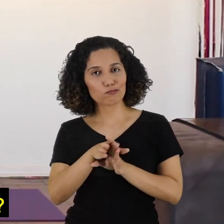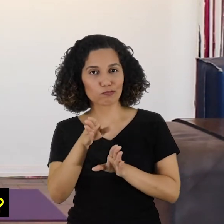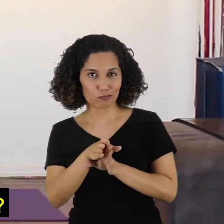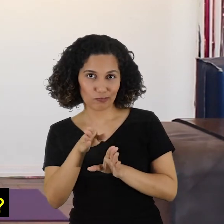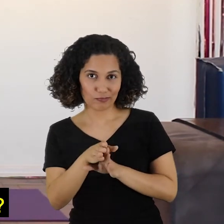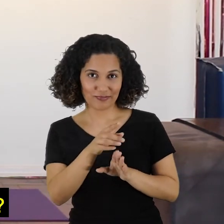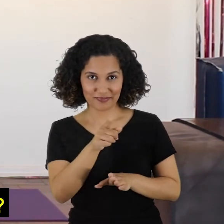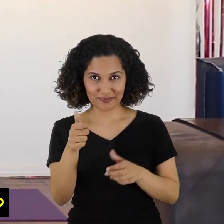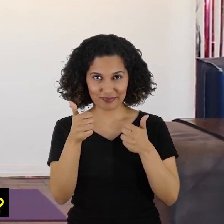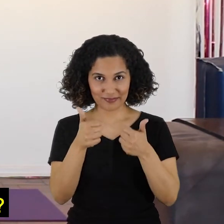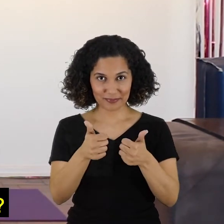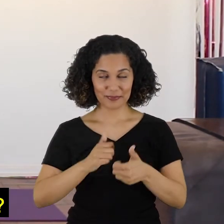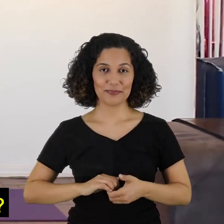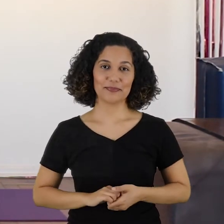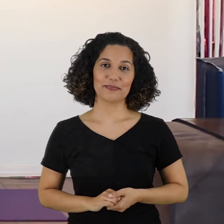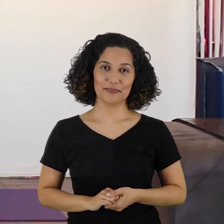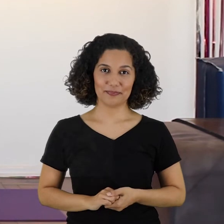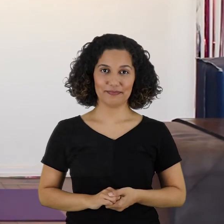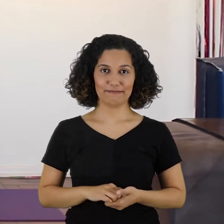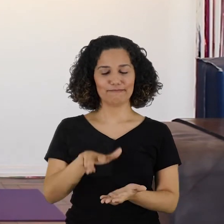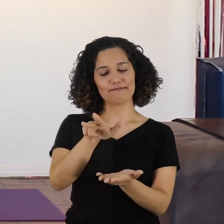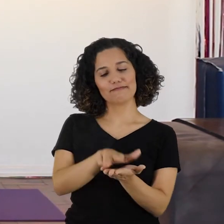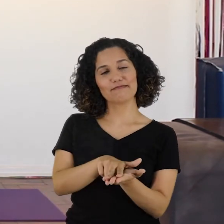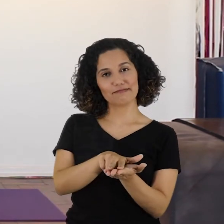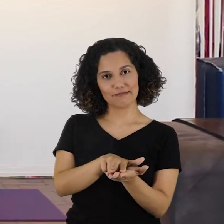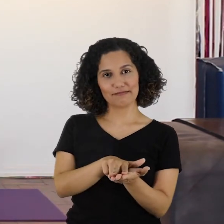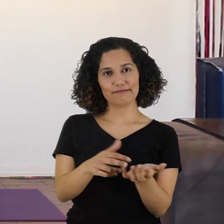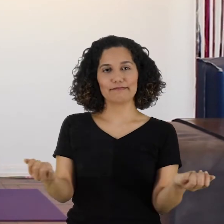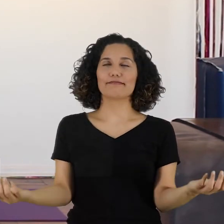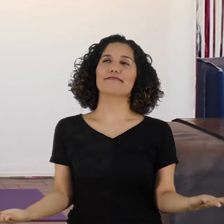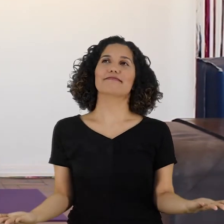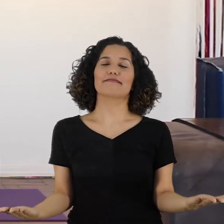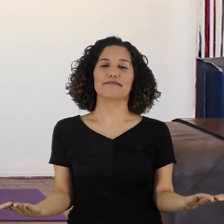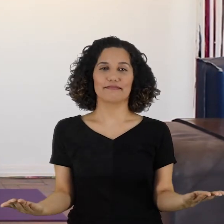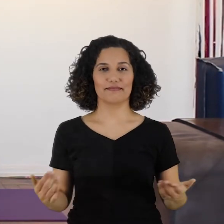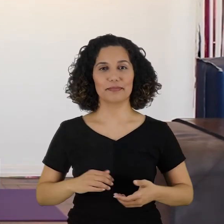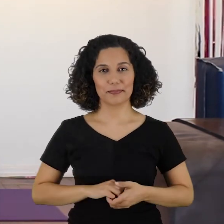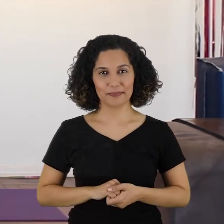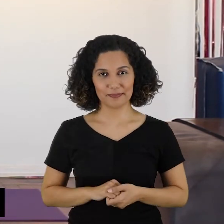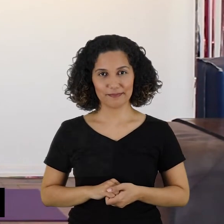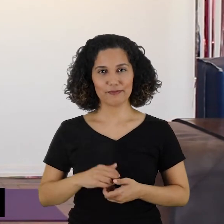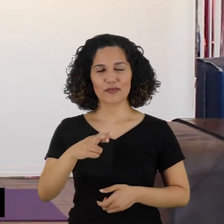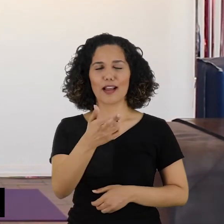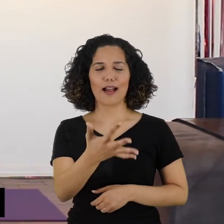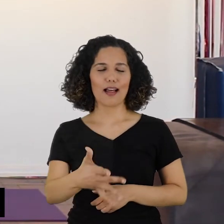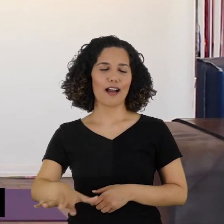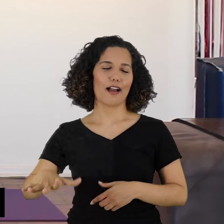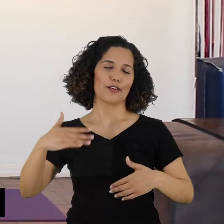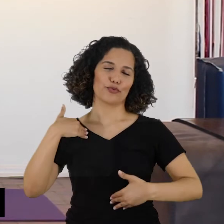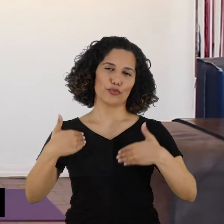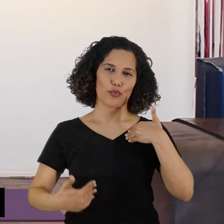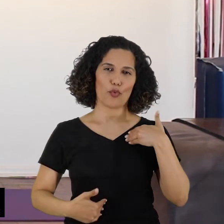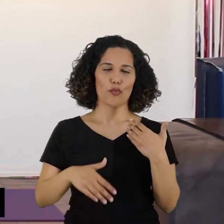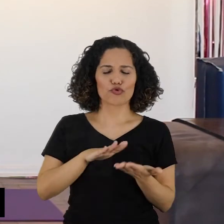conduzir o relaxamento para vocês, tá? Deita de barriga para cima, deixa as palmas das mãos para cima. Relaxa